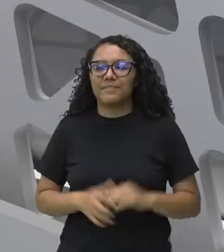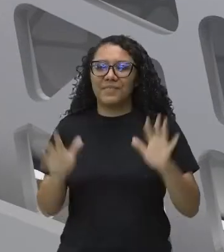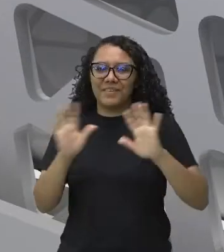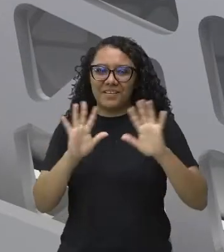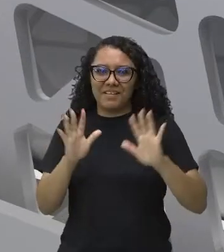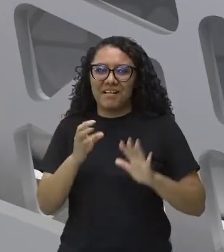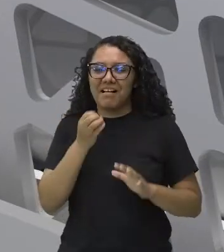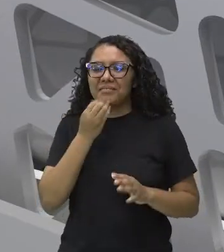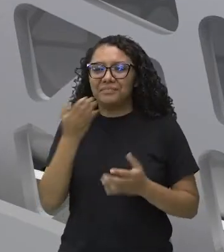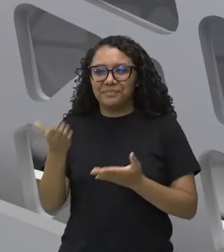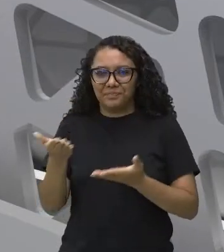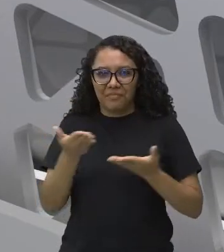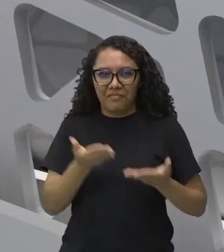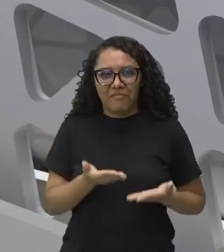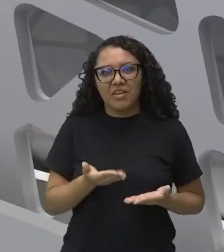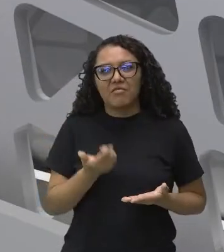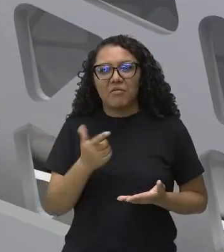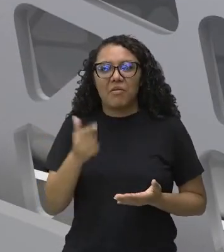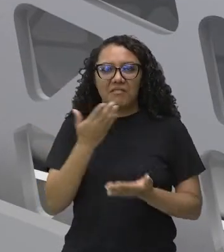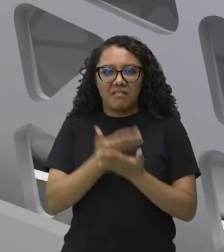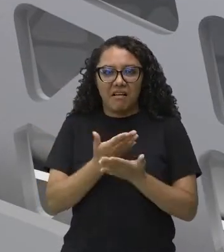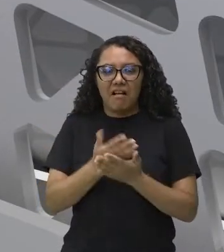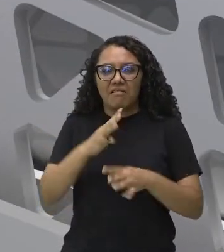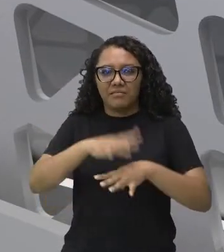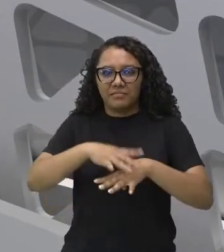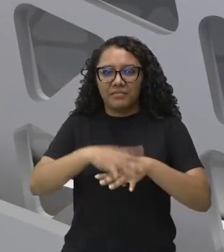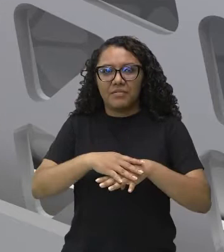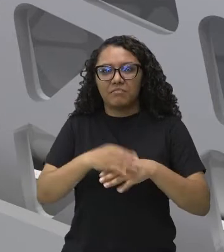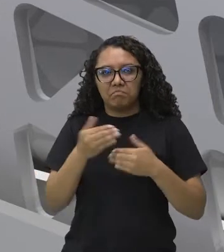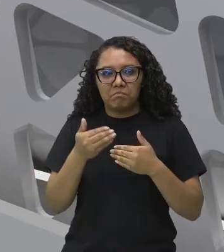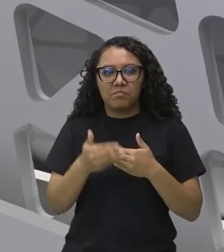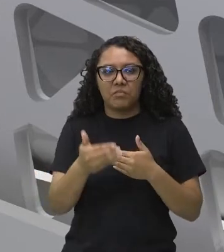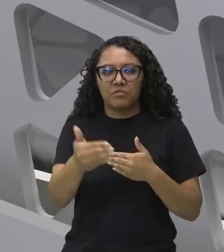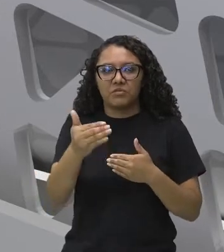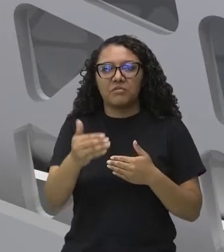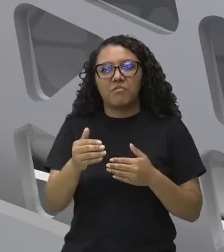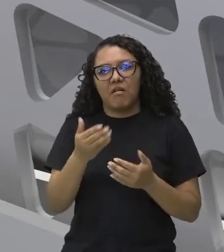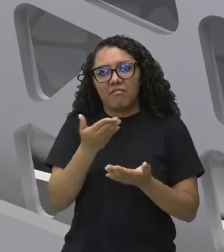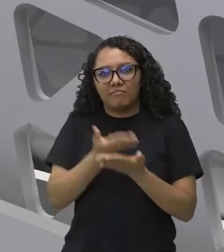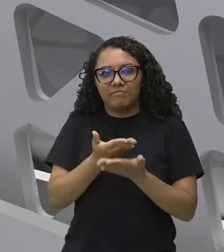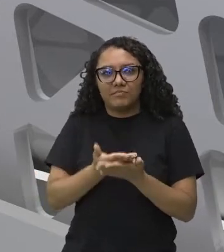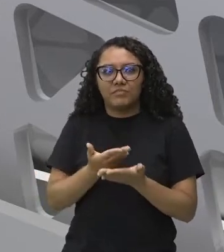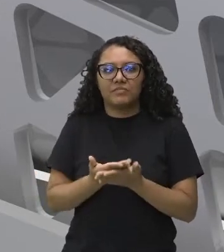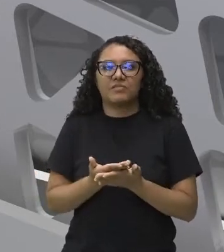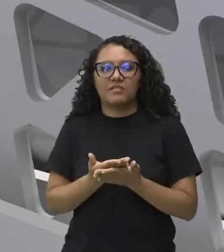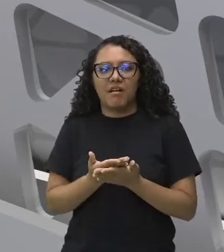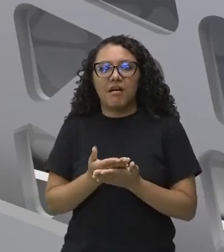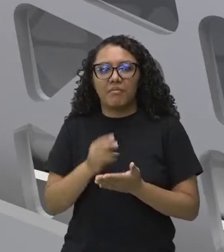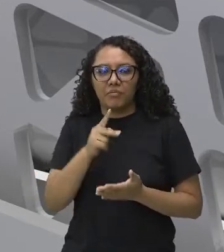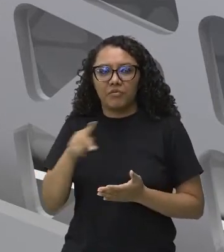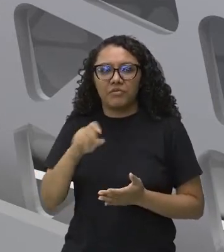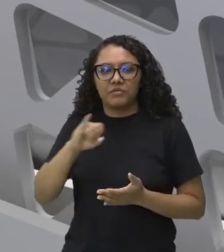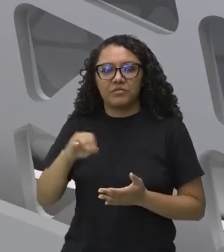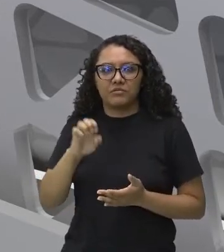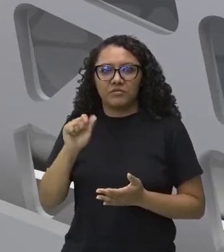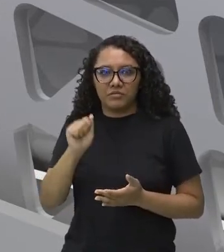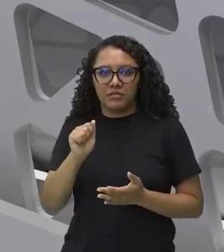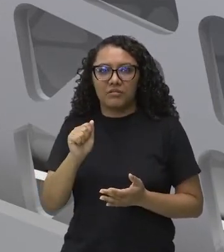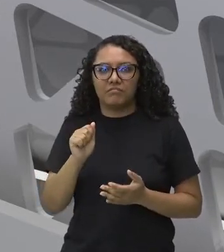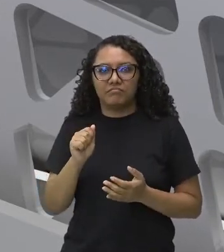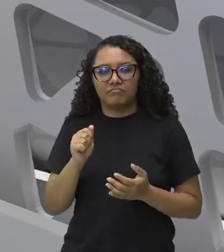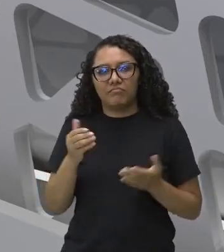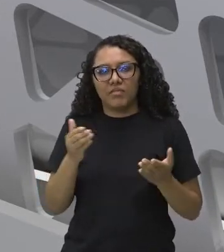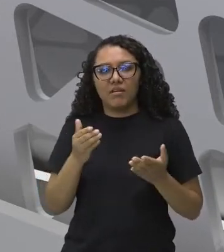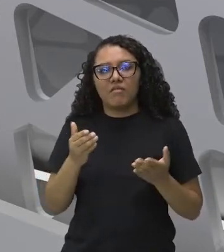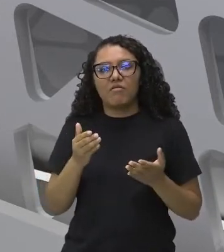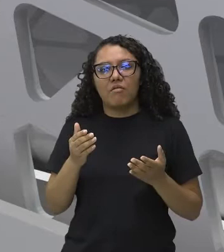Olá, seja bem-vindo a mais uma aula de matemática. Então vamos dar sequência aos nossos estudos. Professor Jean Nobre falando. Vamos ver qual é o objeto